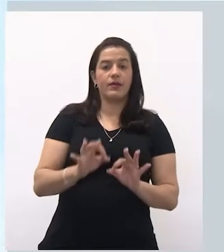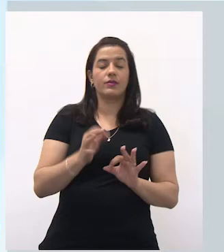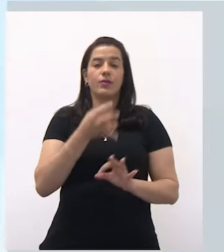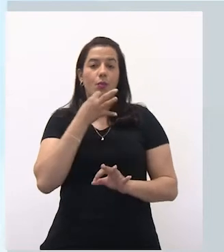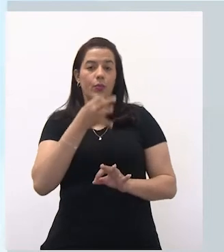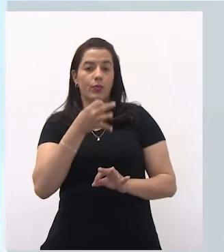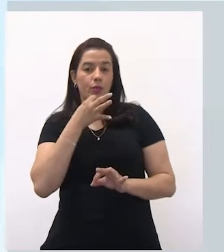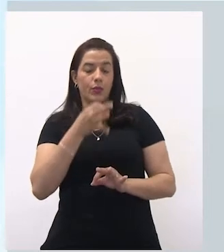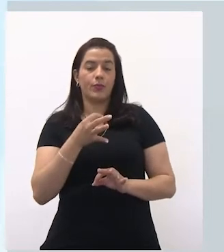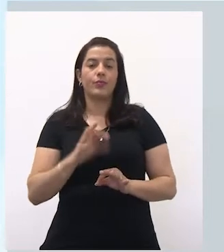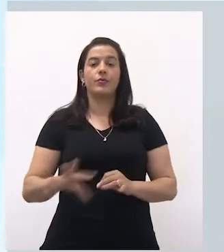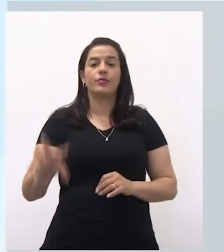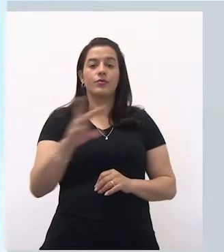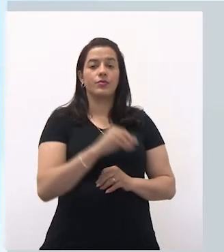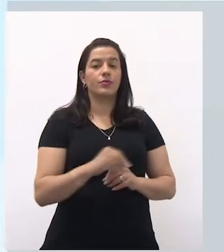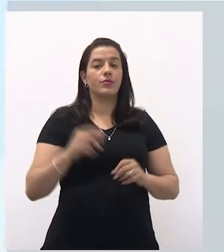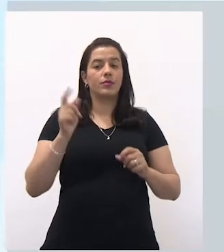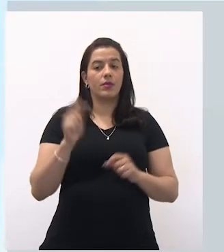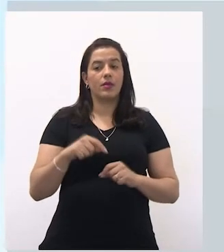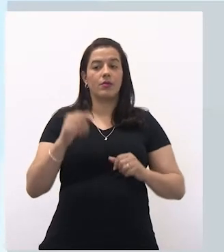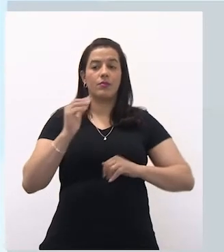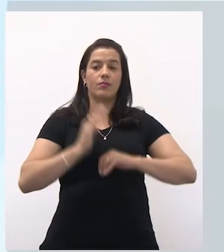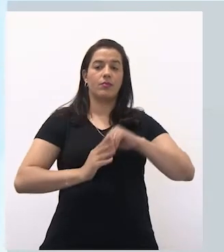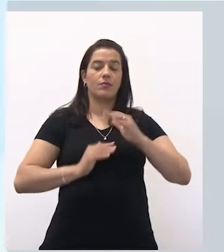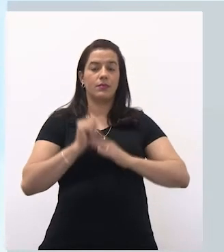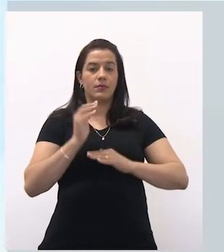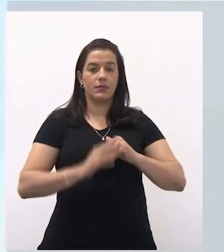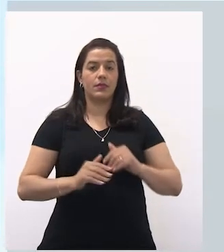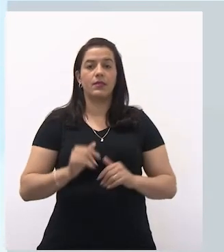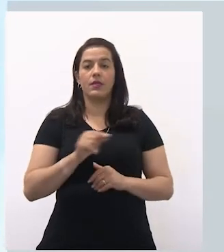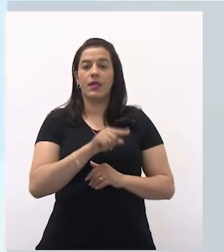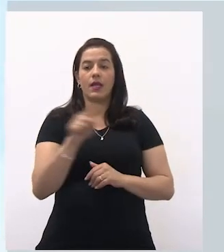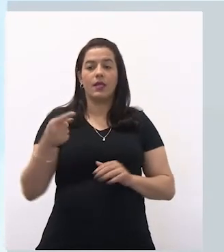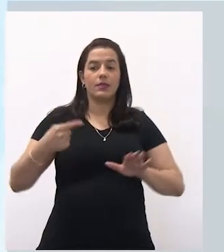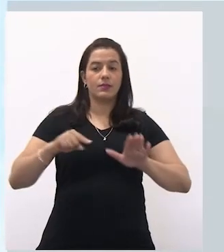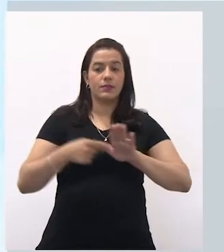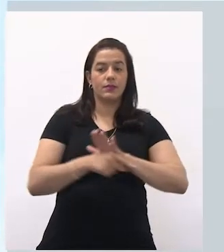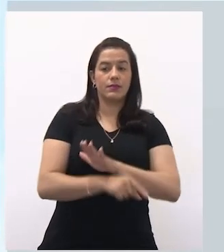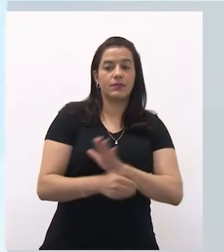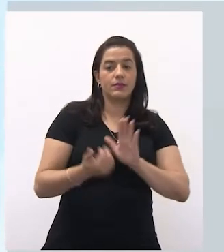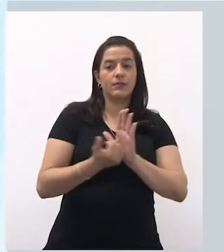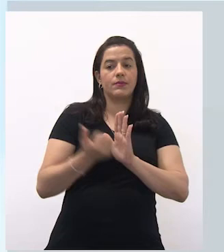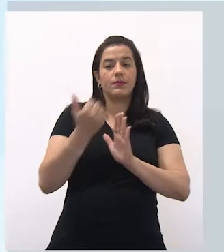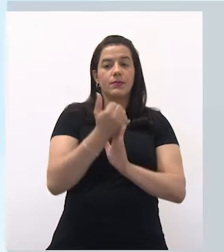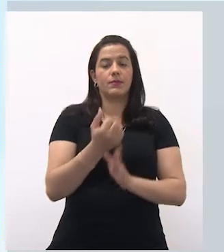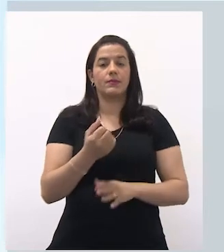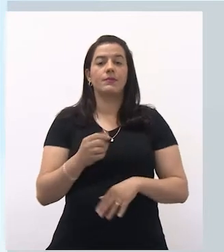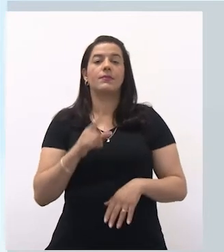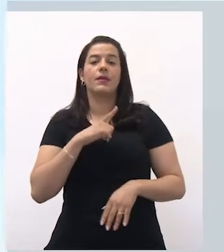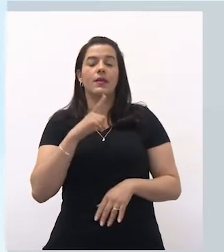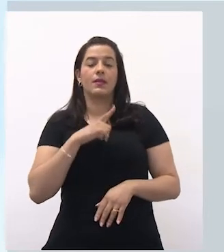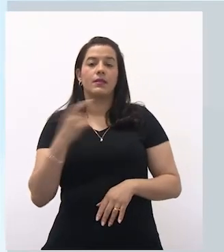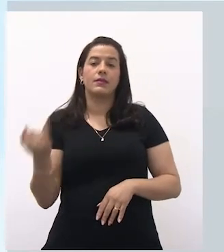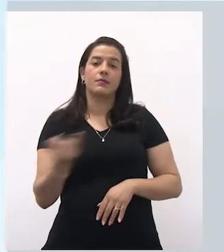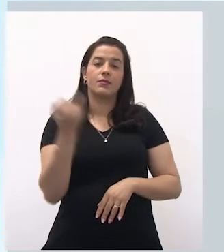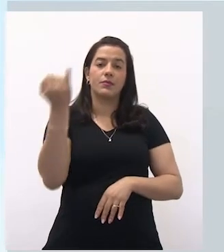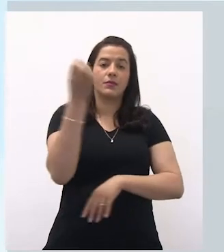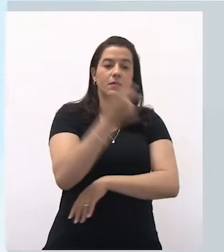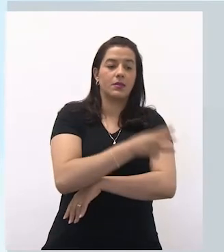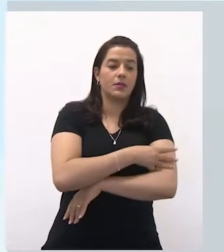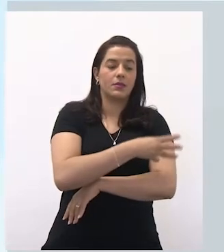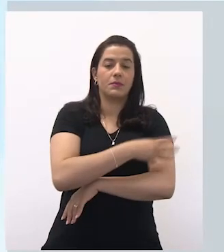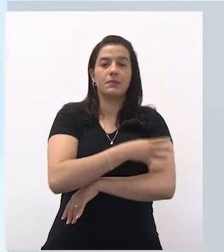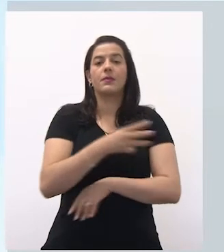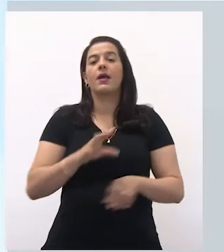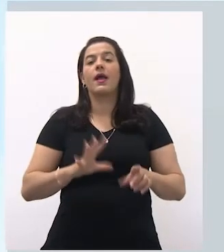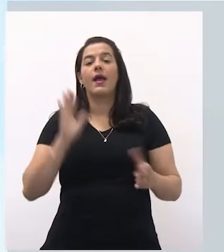é um exemplo de uma habilidade que, apesar dela ser explorada desde o 3º ano do fundamental até a 3ª